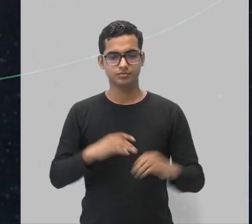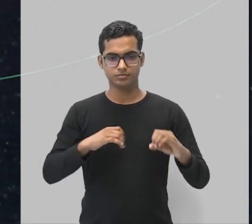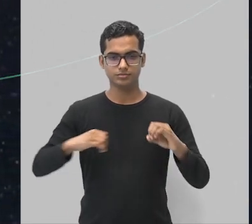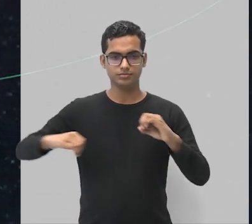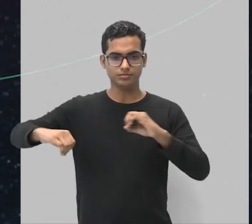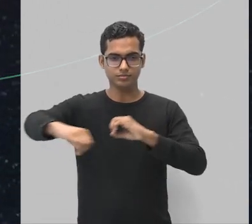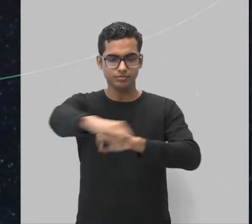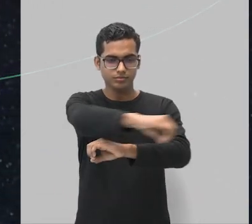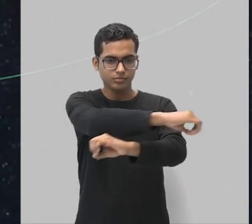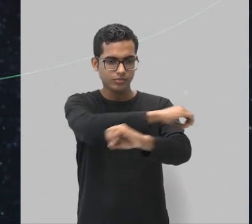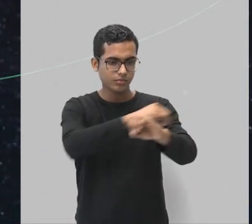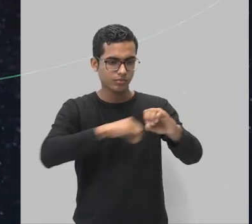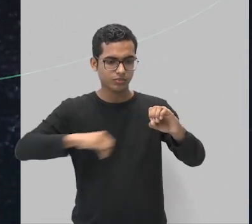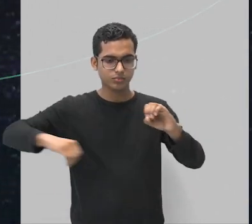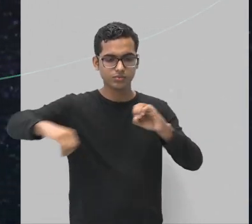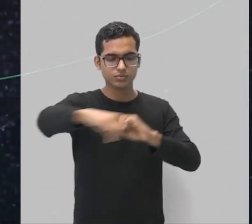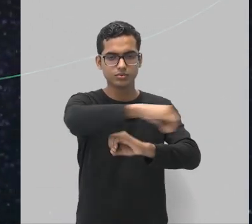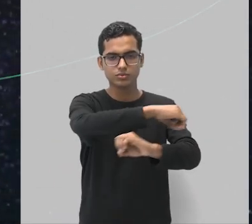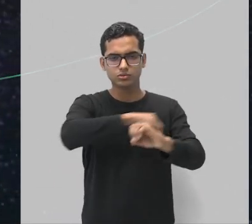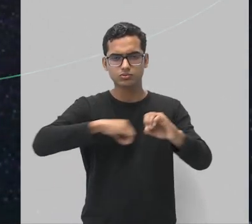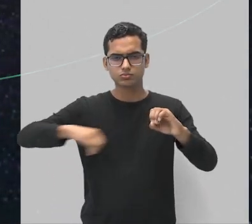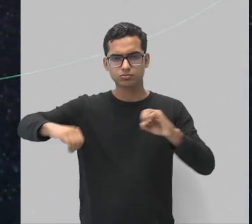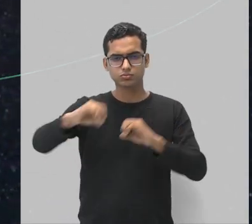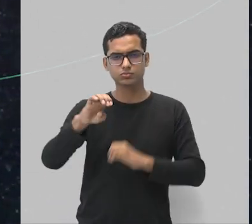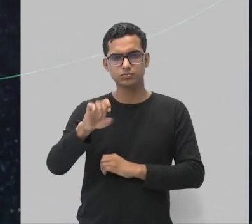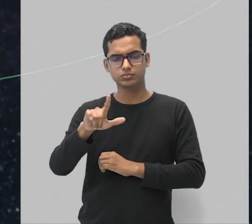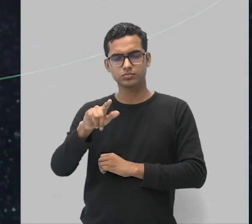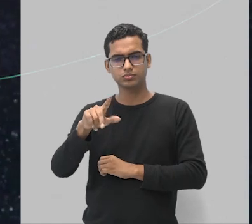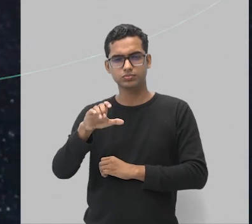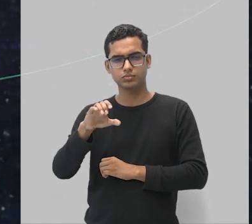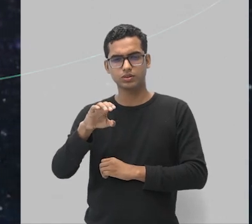forma elíptica, né? Contudo,